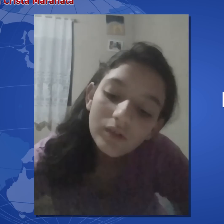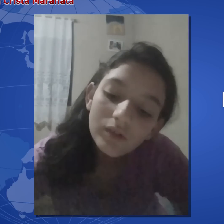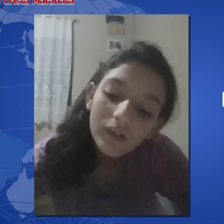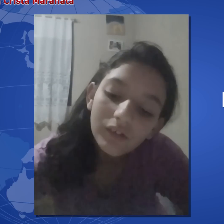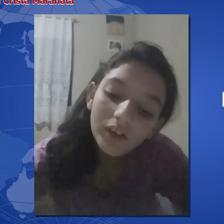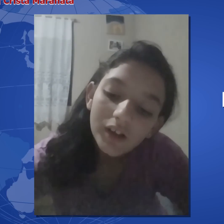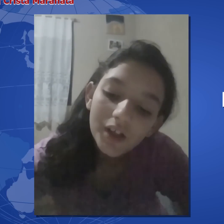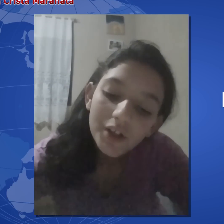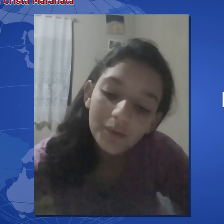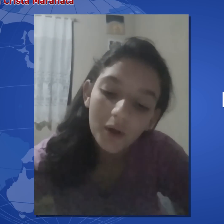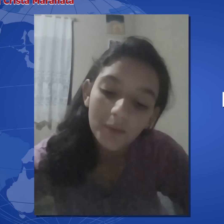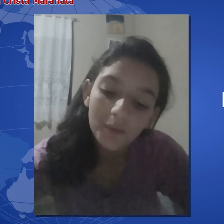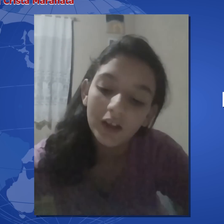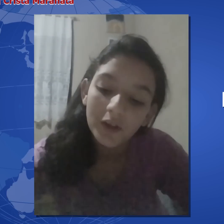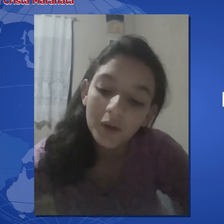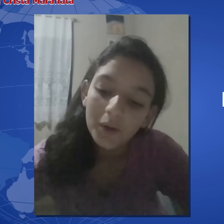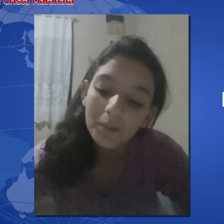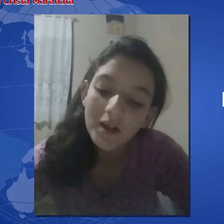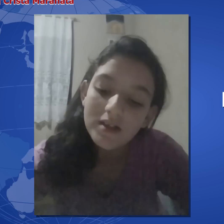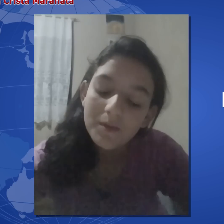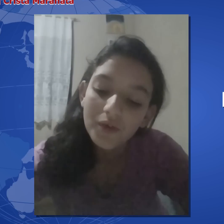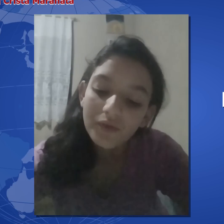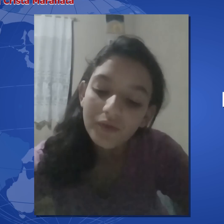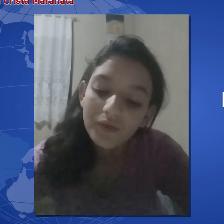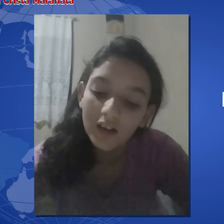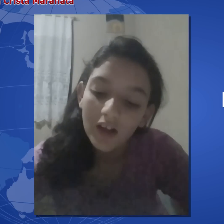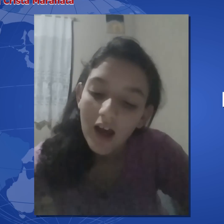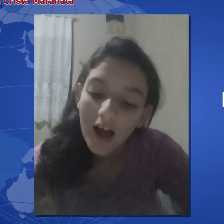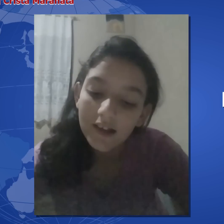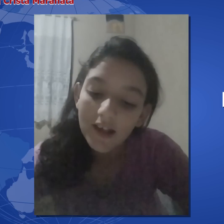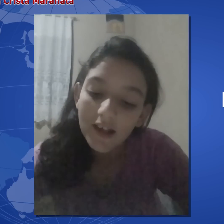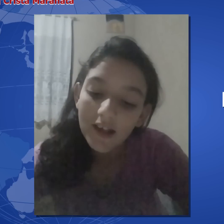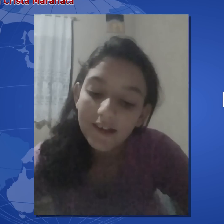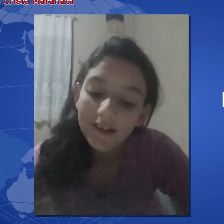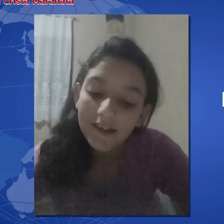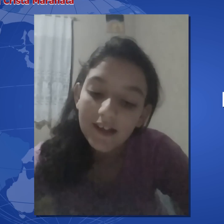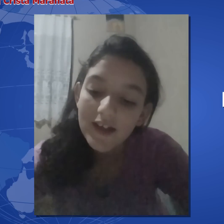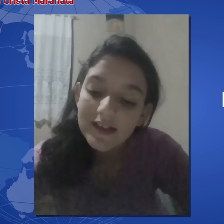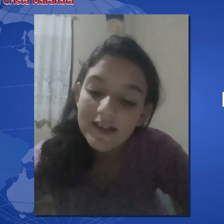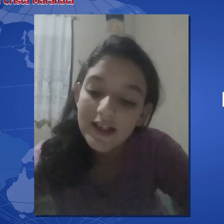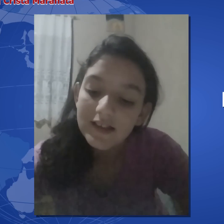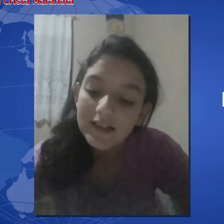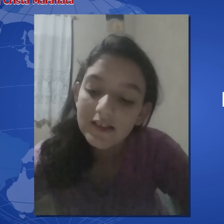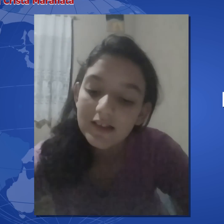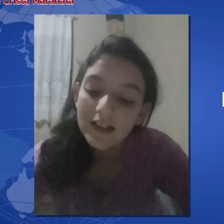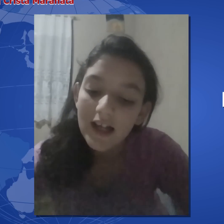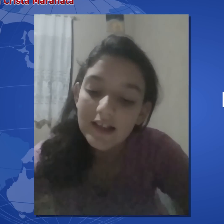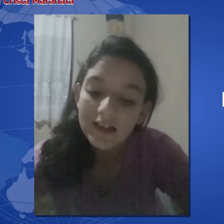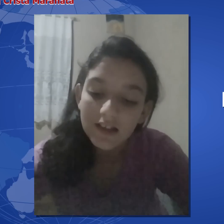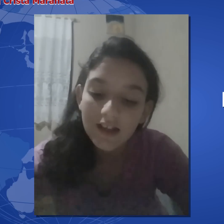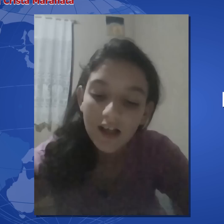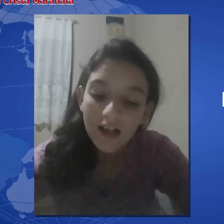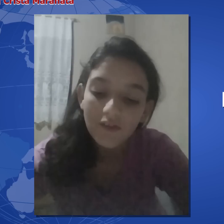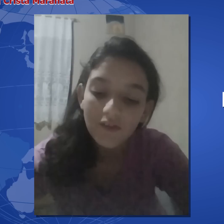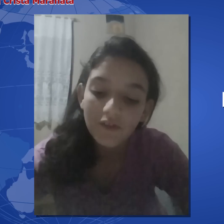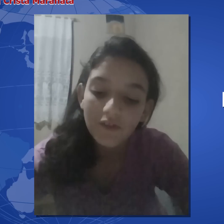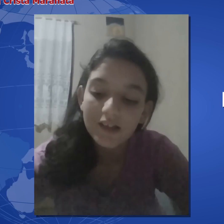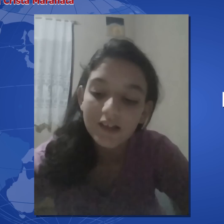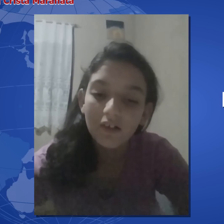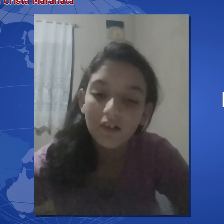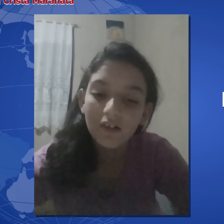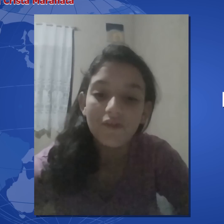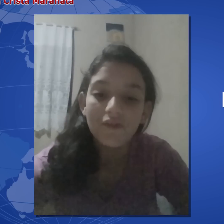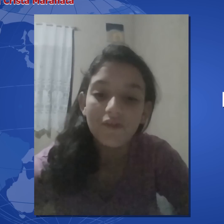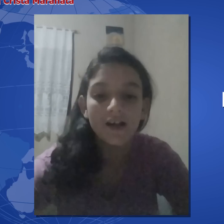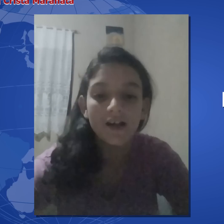sou o Alfa e o Ômega, o princípio e o fim. A quem quer que tiver sede, de graça lhe darei a fonte da água